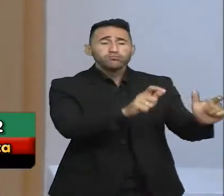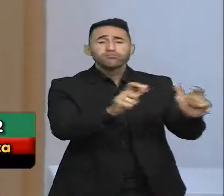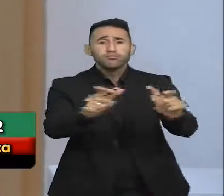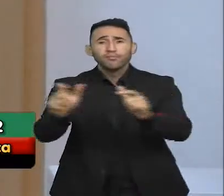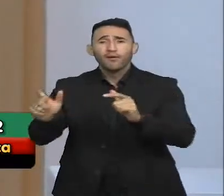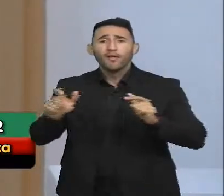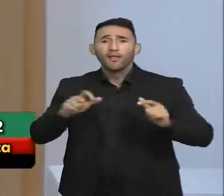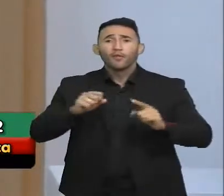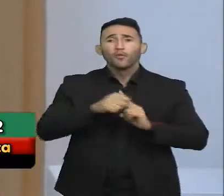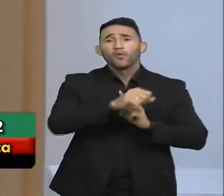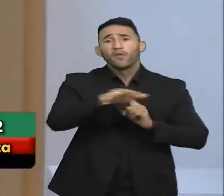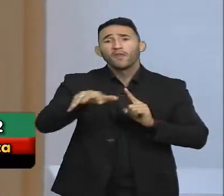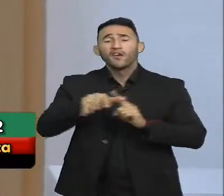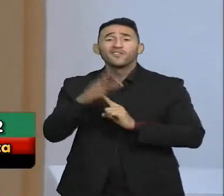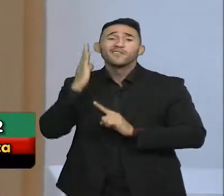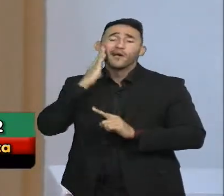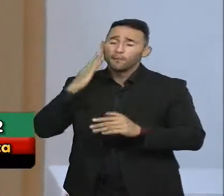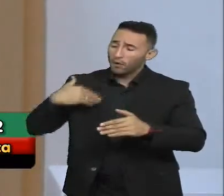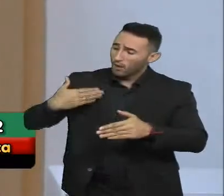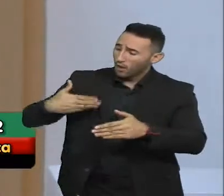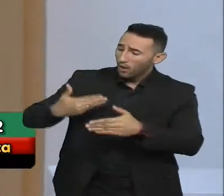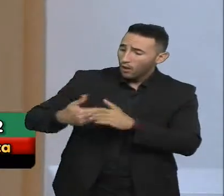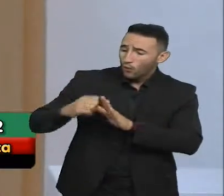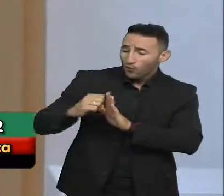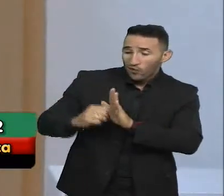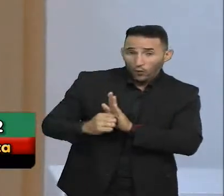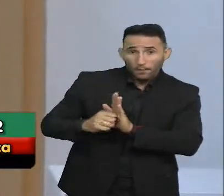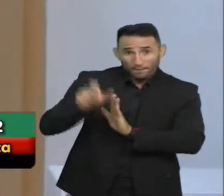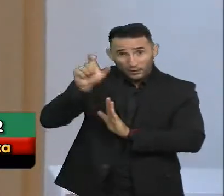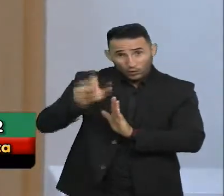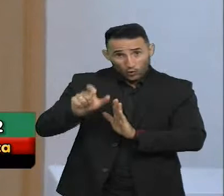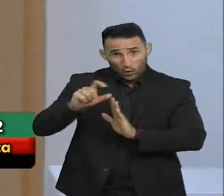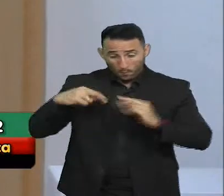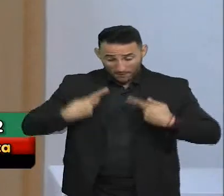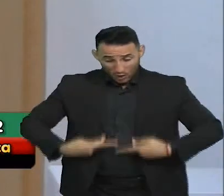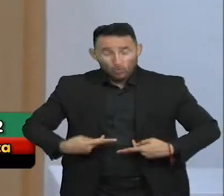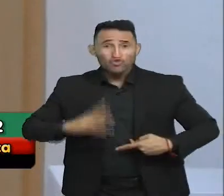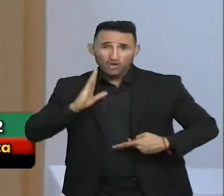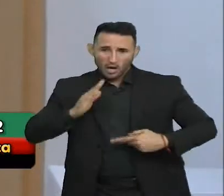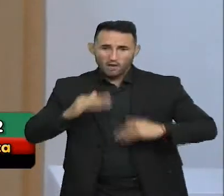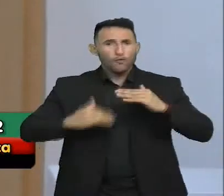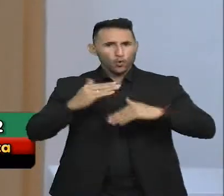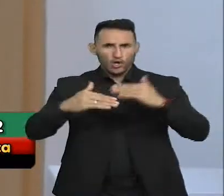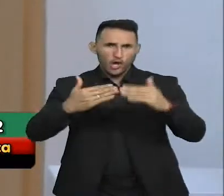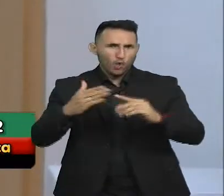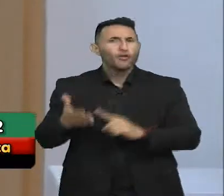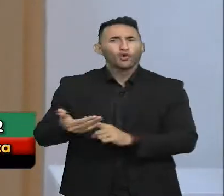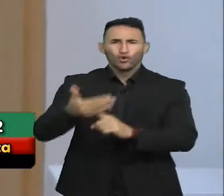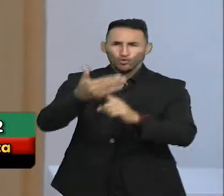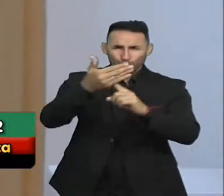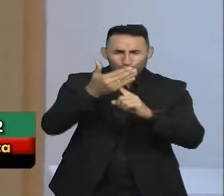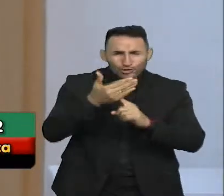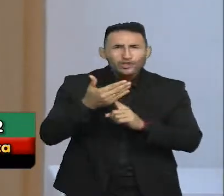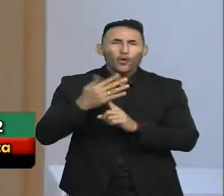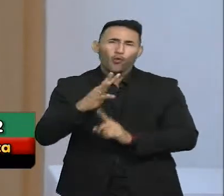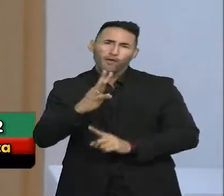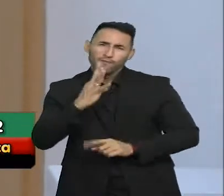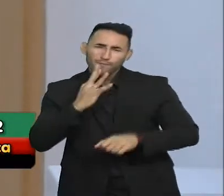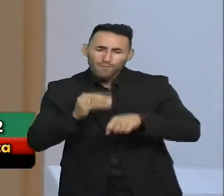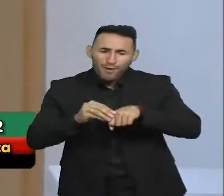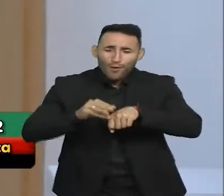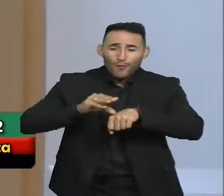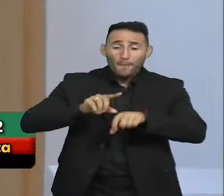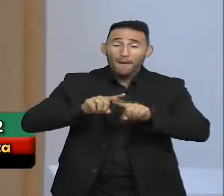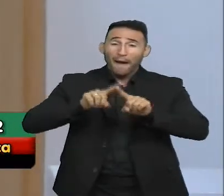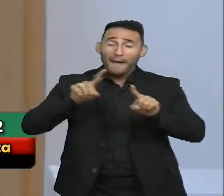gente sabe que, ao longo dos séculos, né, o ser humano evoluiu muito materialmente. Né? tecnologicamente, conhecimento, mas